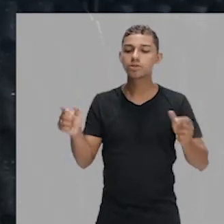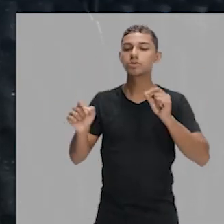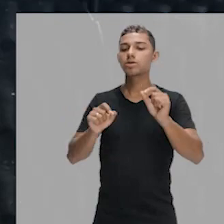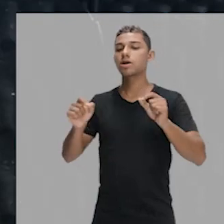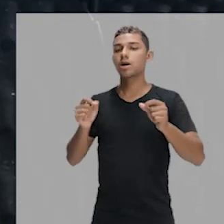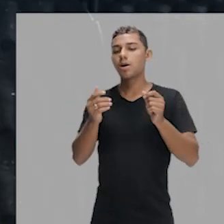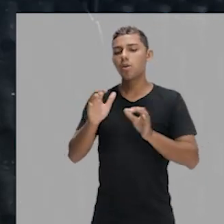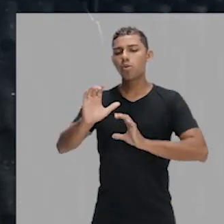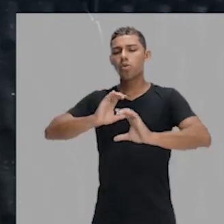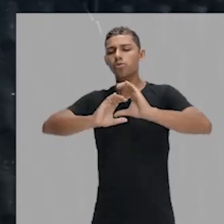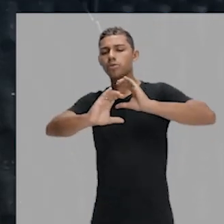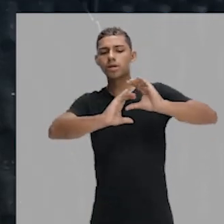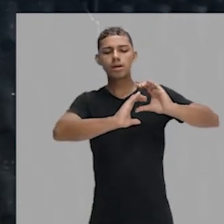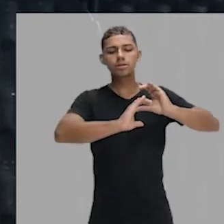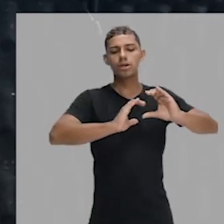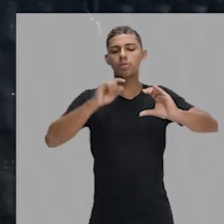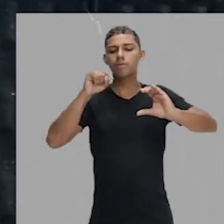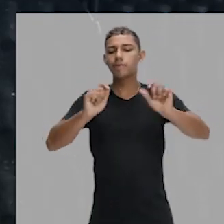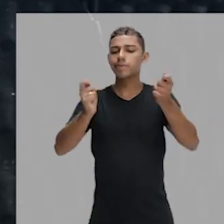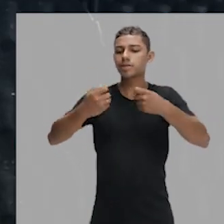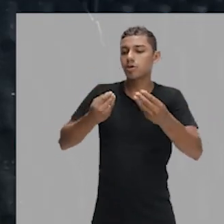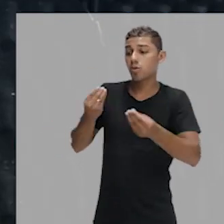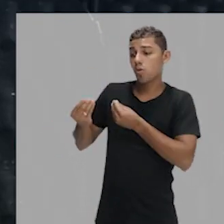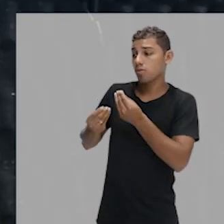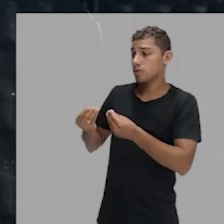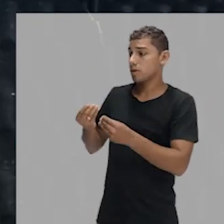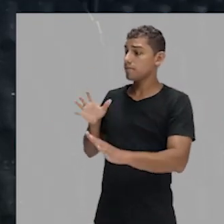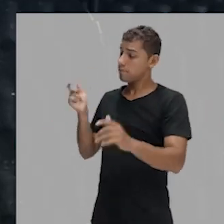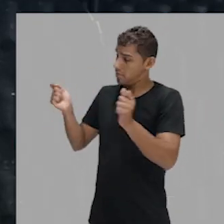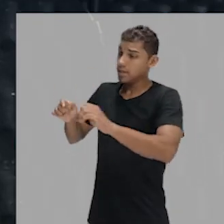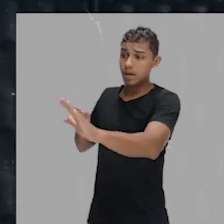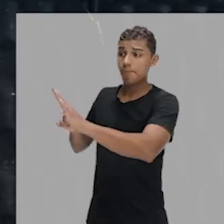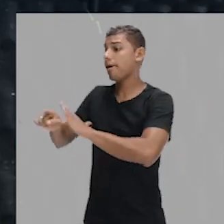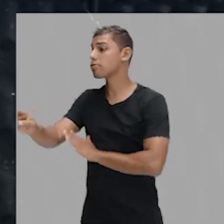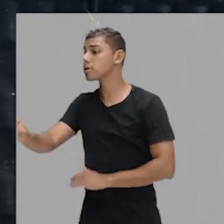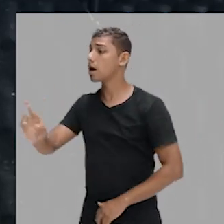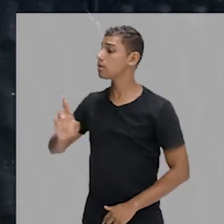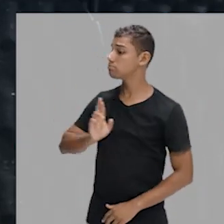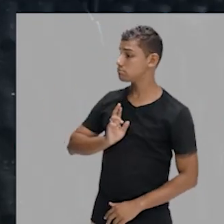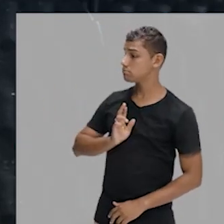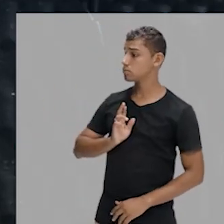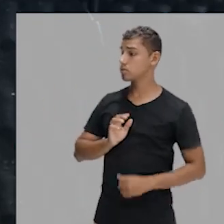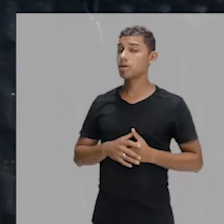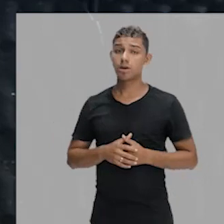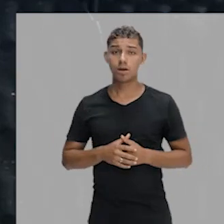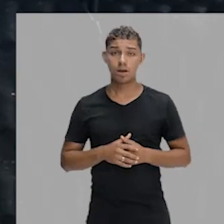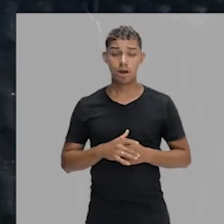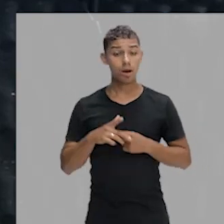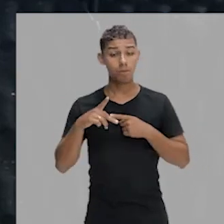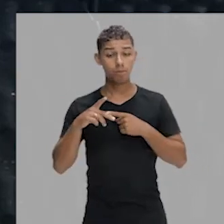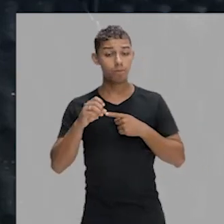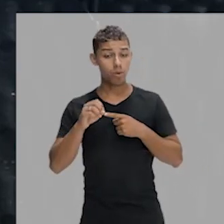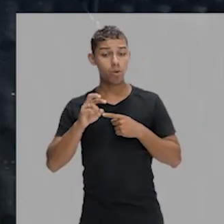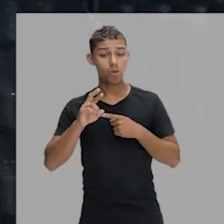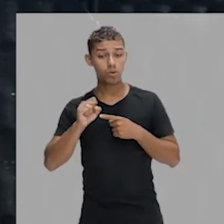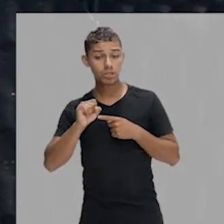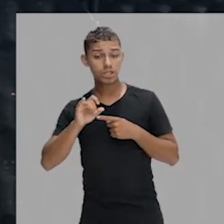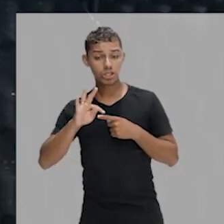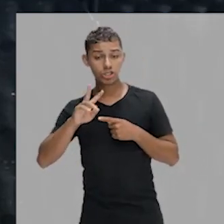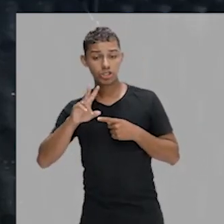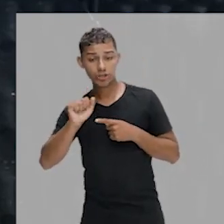processo comunicativo. Como que você se comunica com as pessoas? Ou você comunica de forma positiva, quando você faz